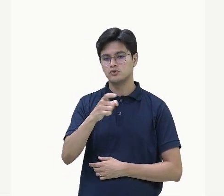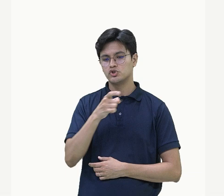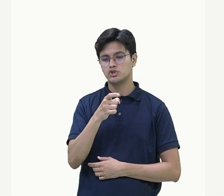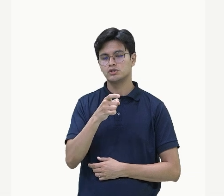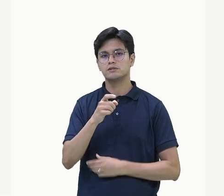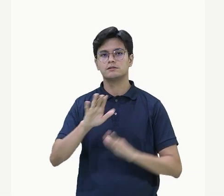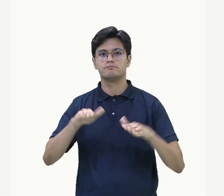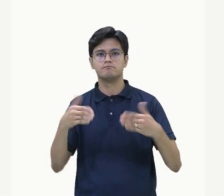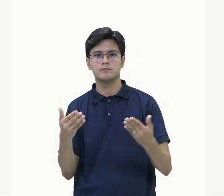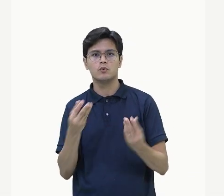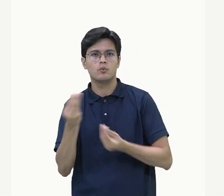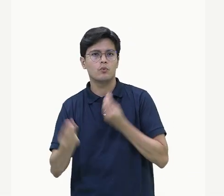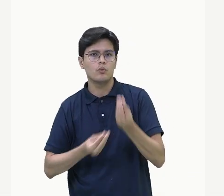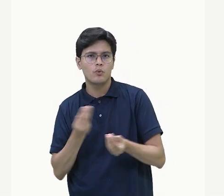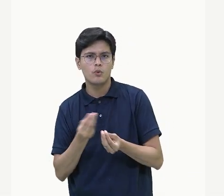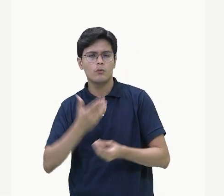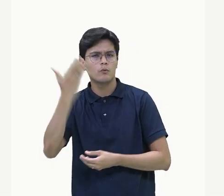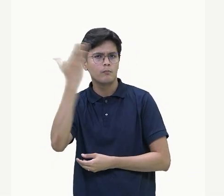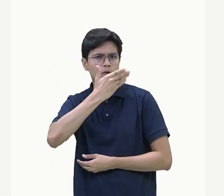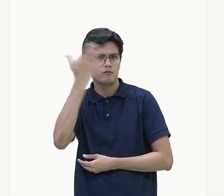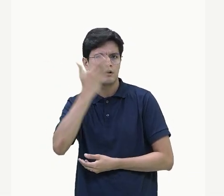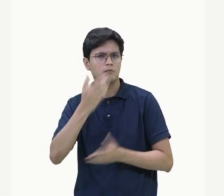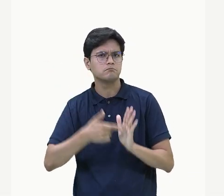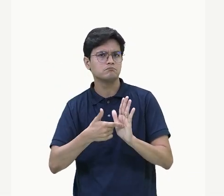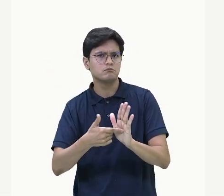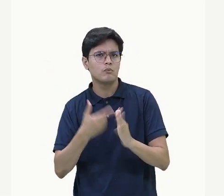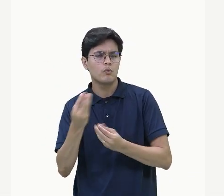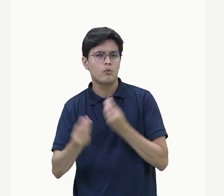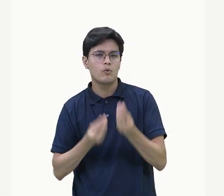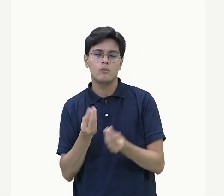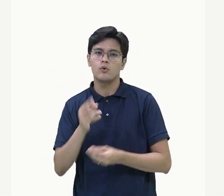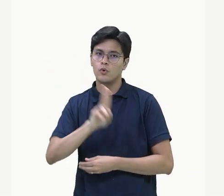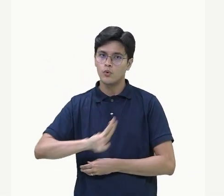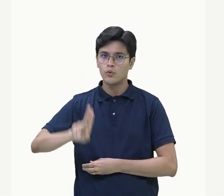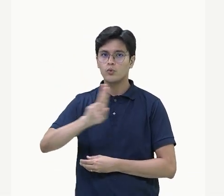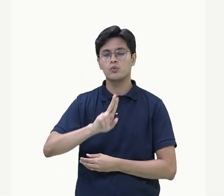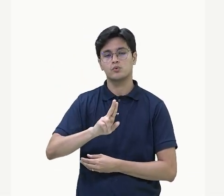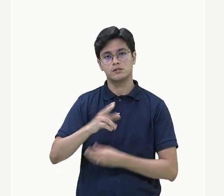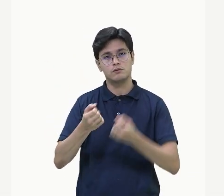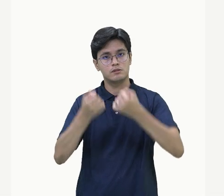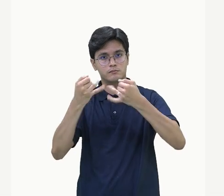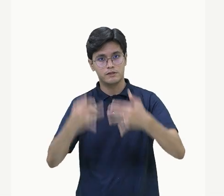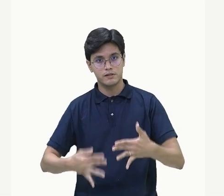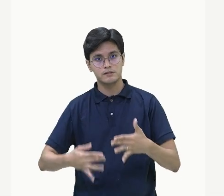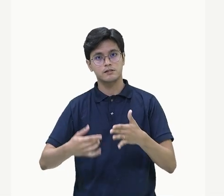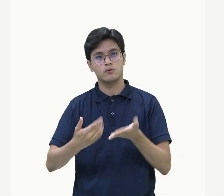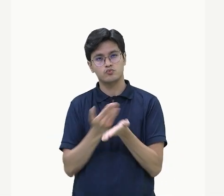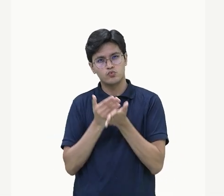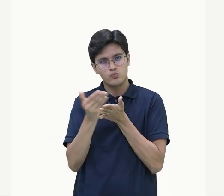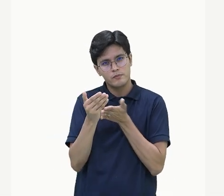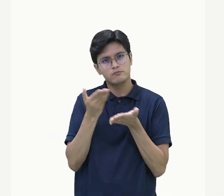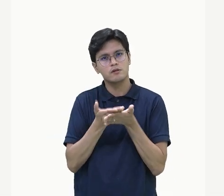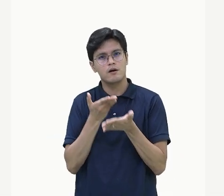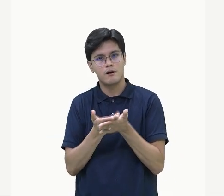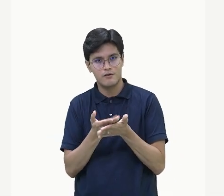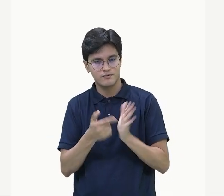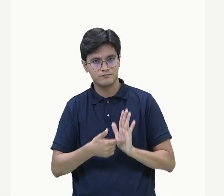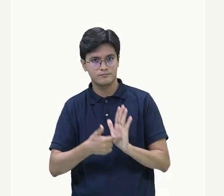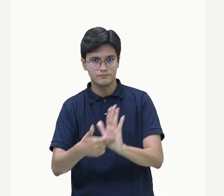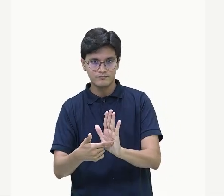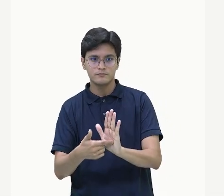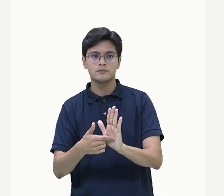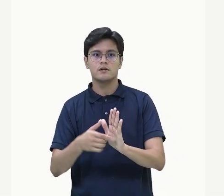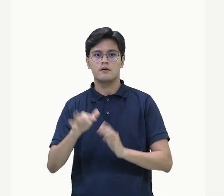como é que a gente faz para comprovar isso? Aquela teoria que a gente viu lá no início da aula. F de g